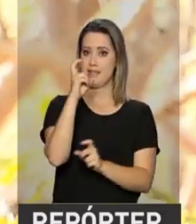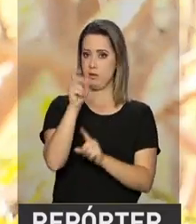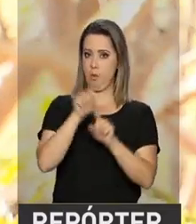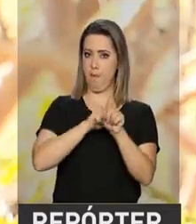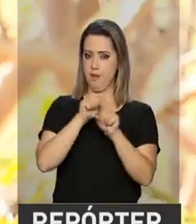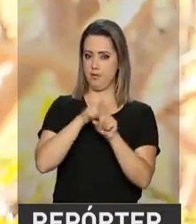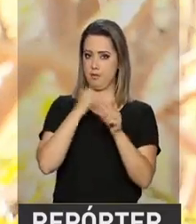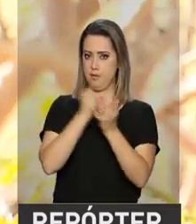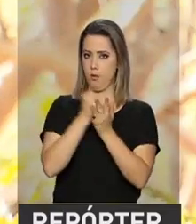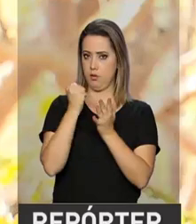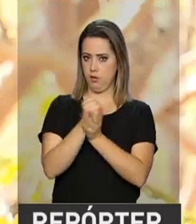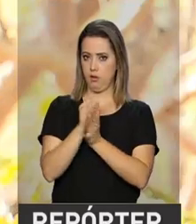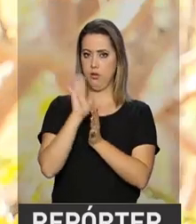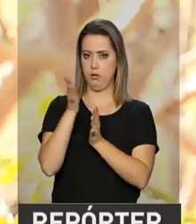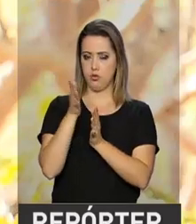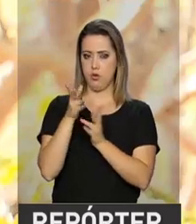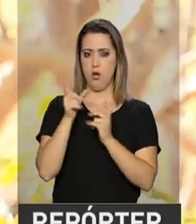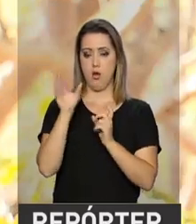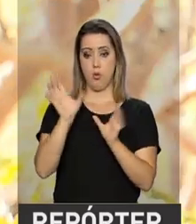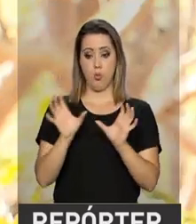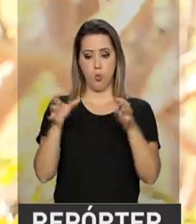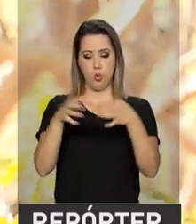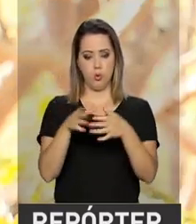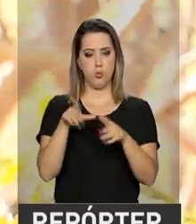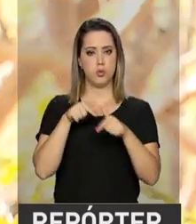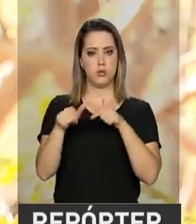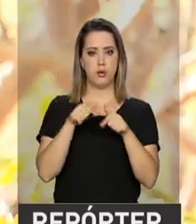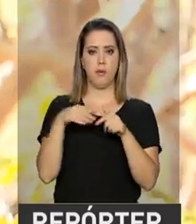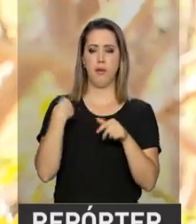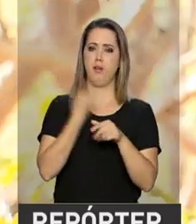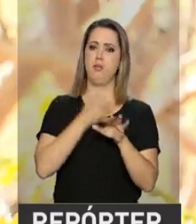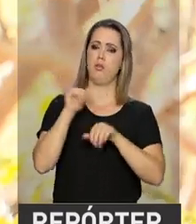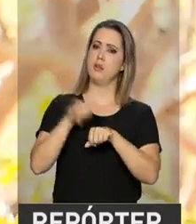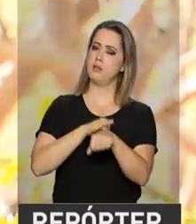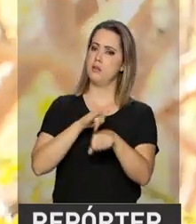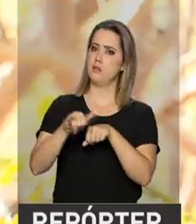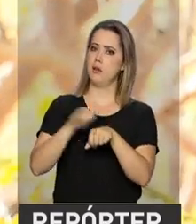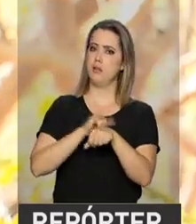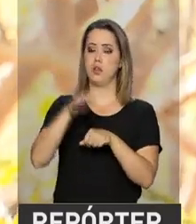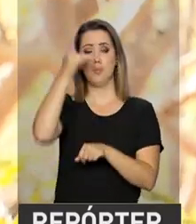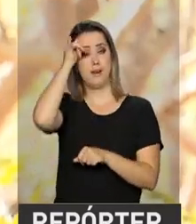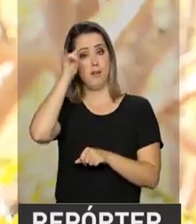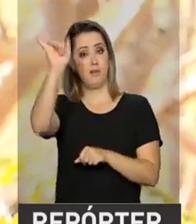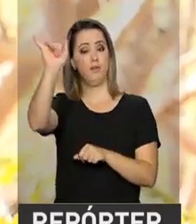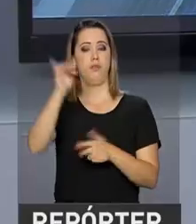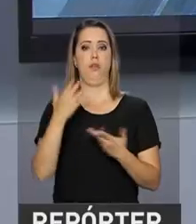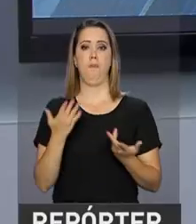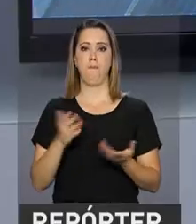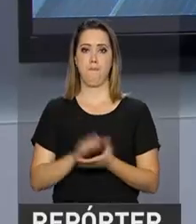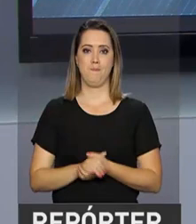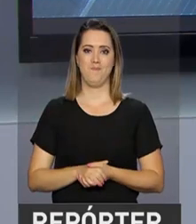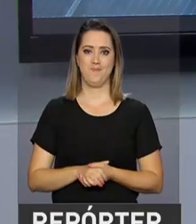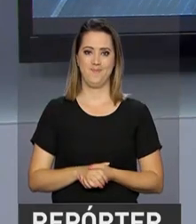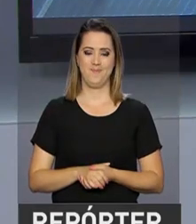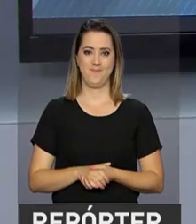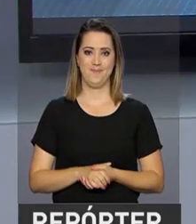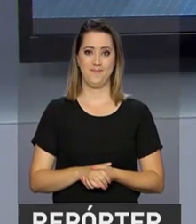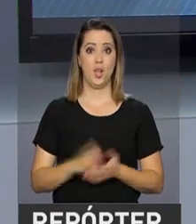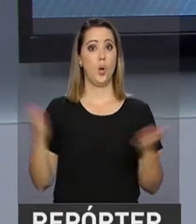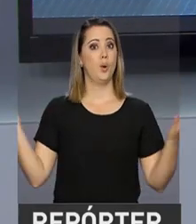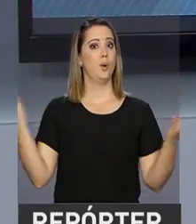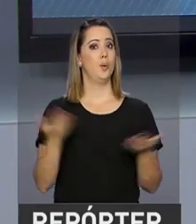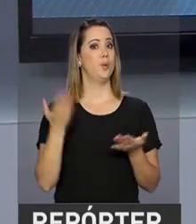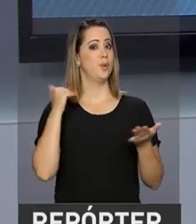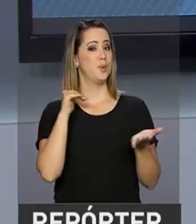meses fazemos a o nosso planejamento de estratégias tanto de prevenção quanto de combate a incêndios florestais começam